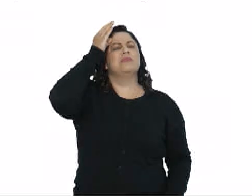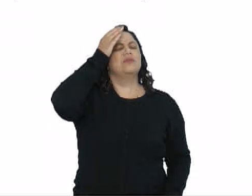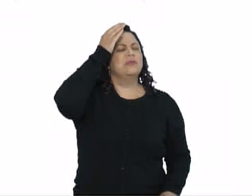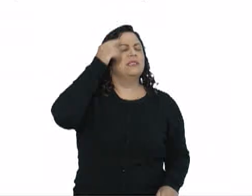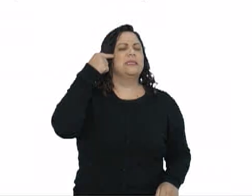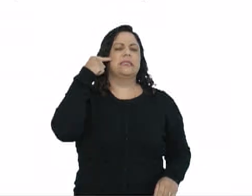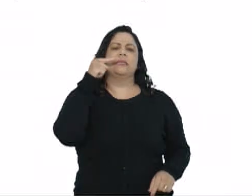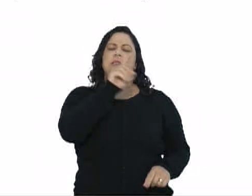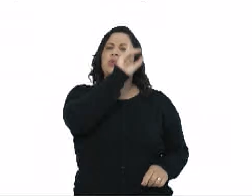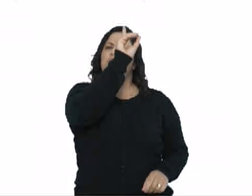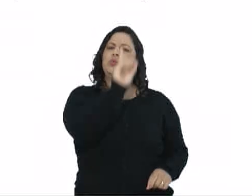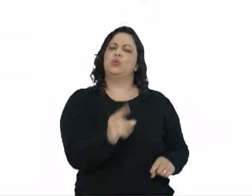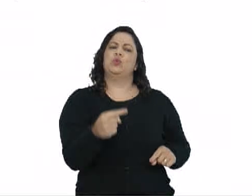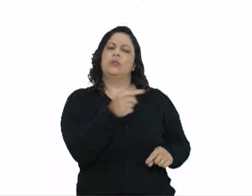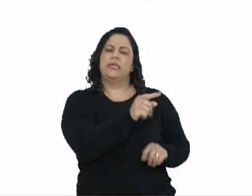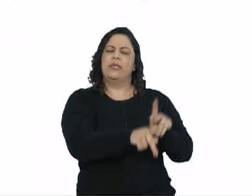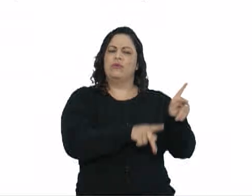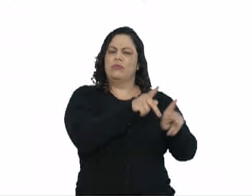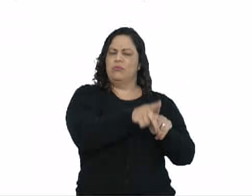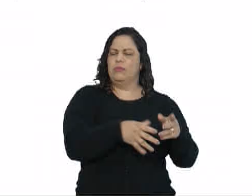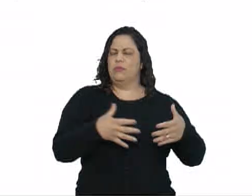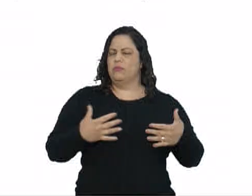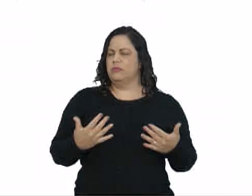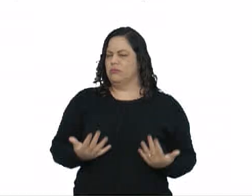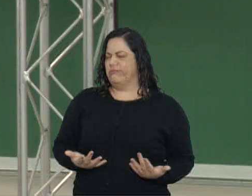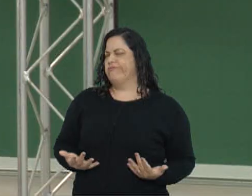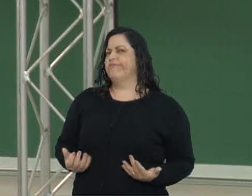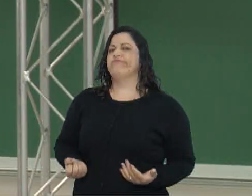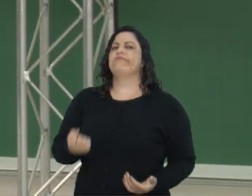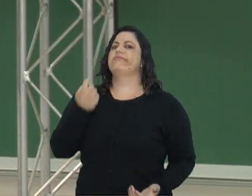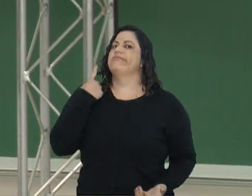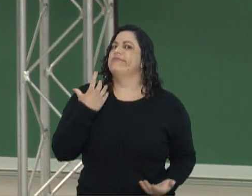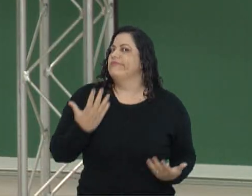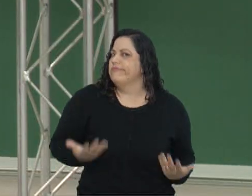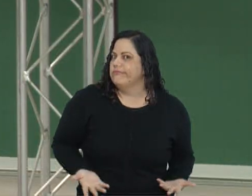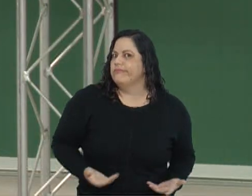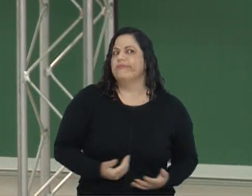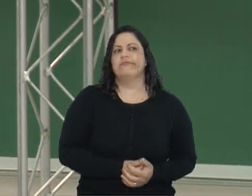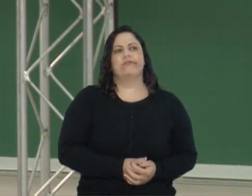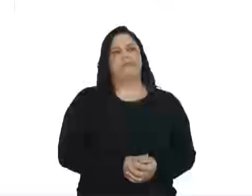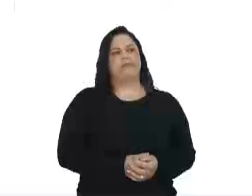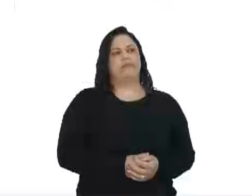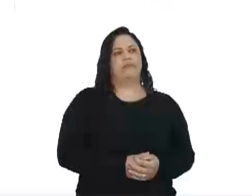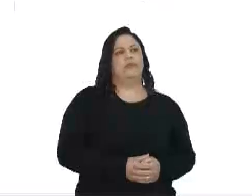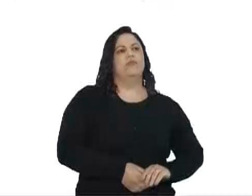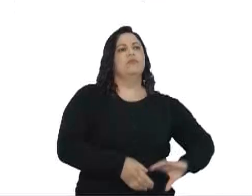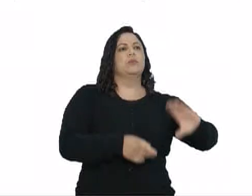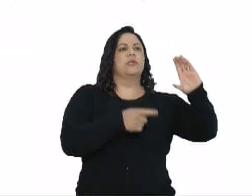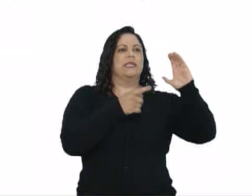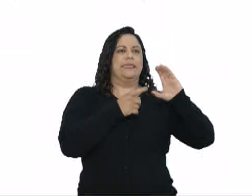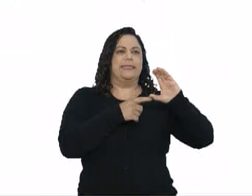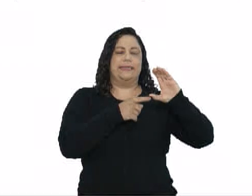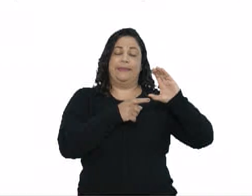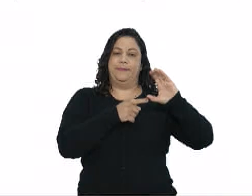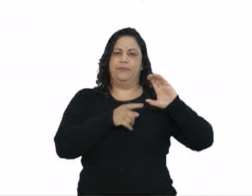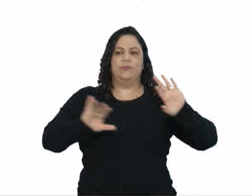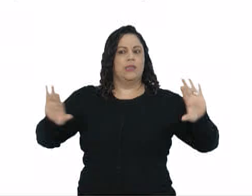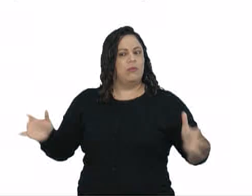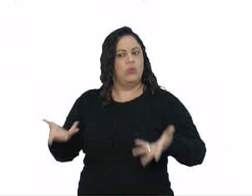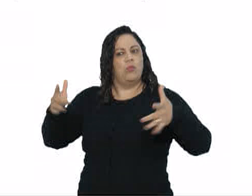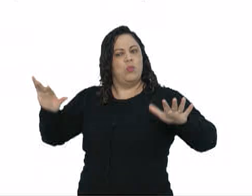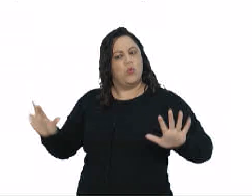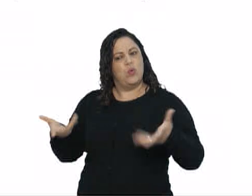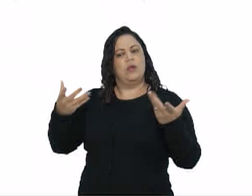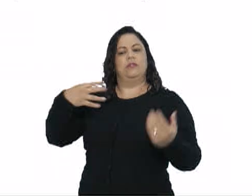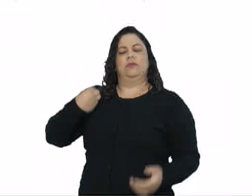direitos no totalitarismo como cidadãos. Pela promoção de um modo de vida saudável